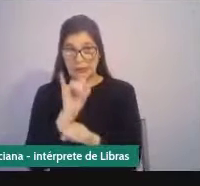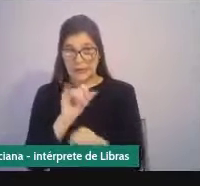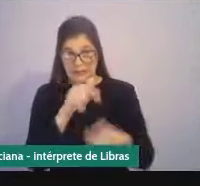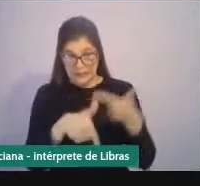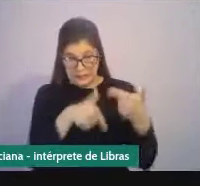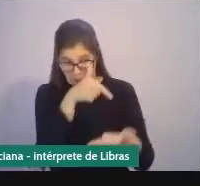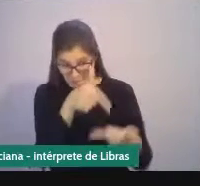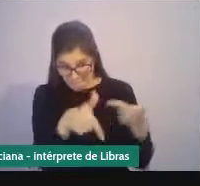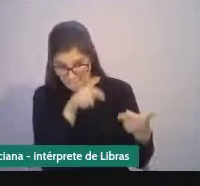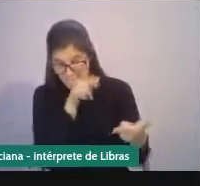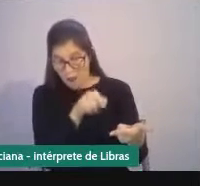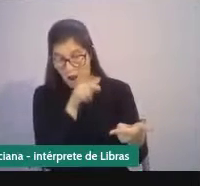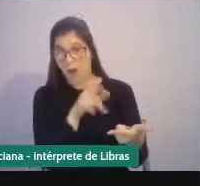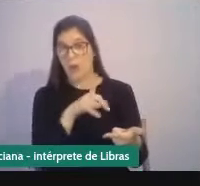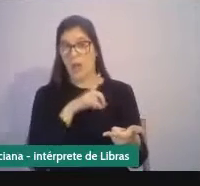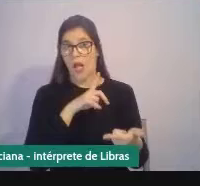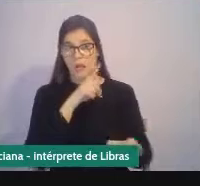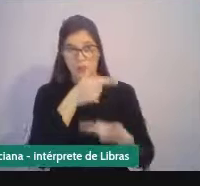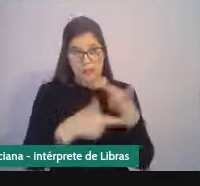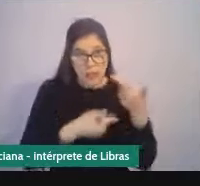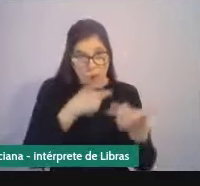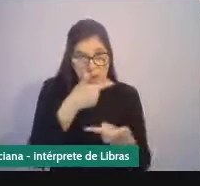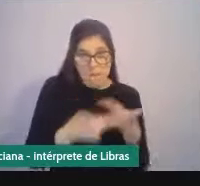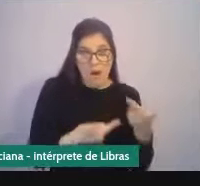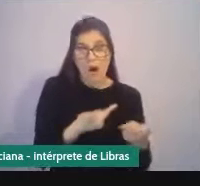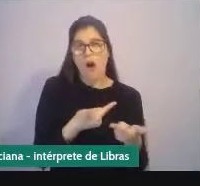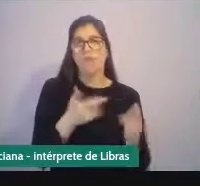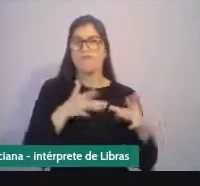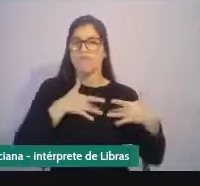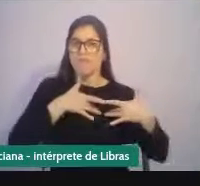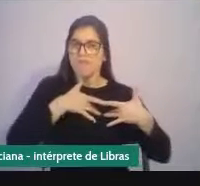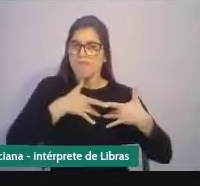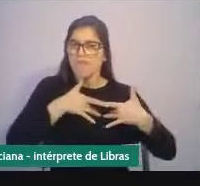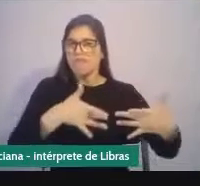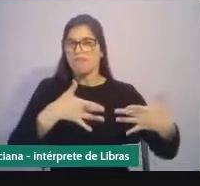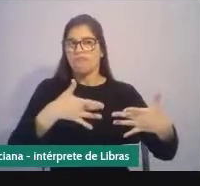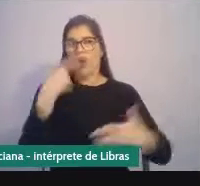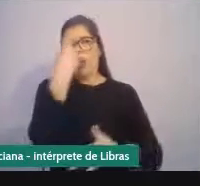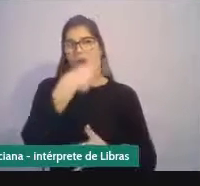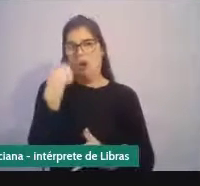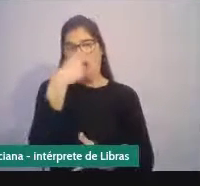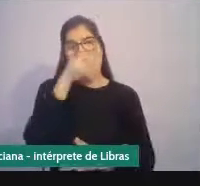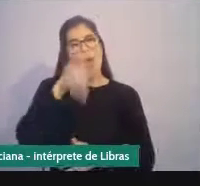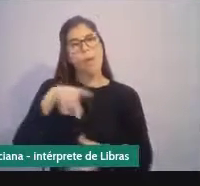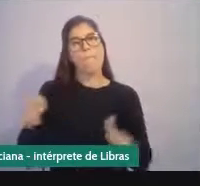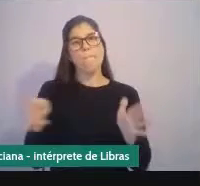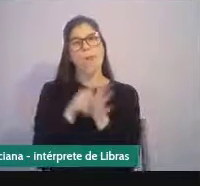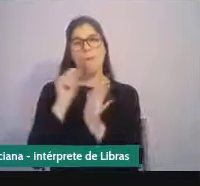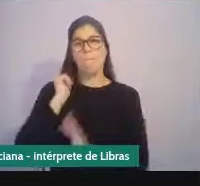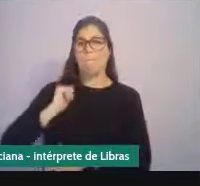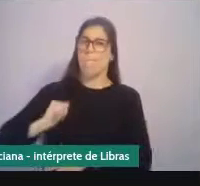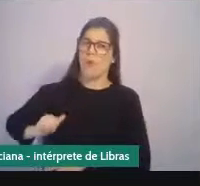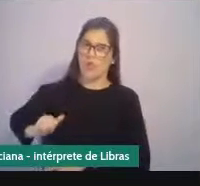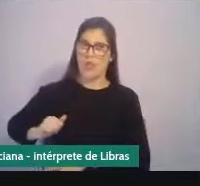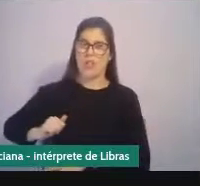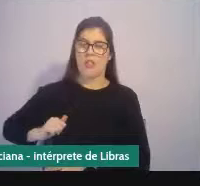que passassem trabalho, que tivessem que estar se dedicando horas, fossem os bolsistas. Os professores que participavam das comissões, o